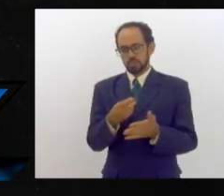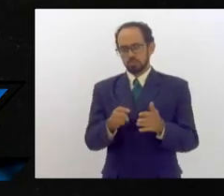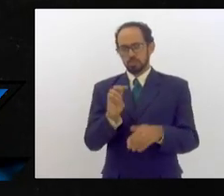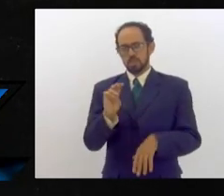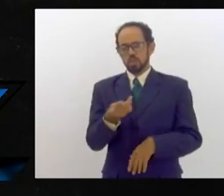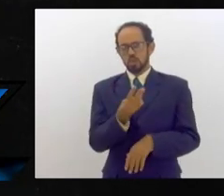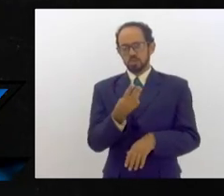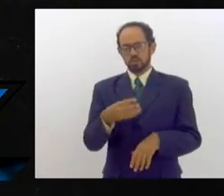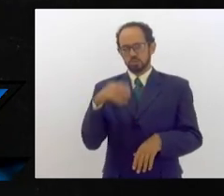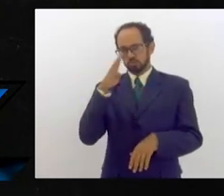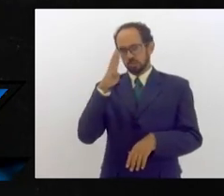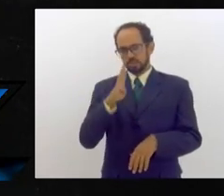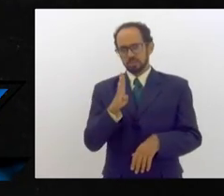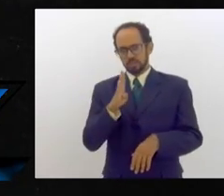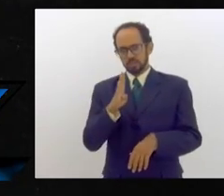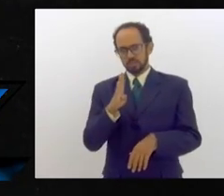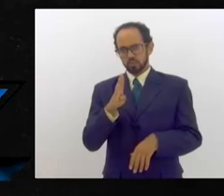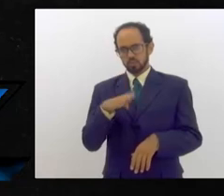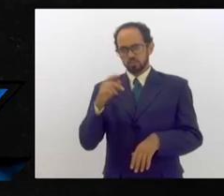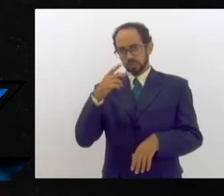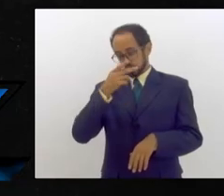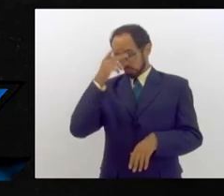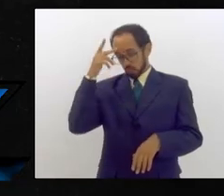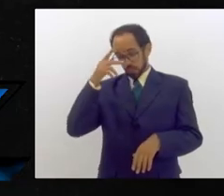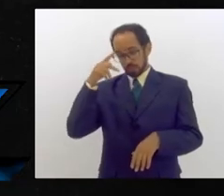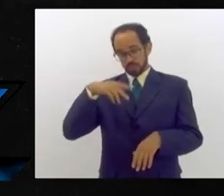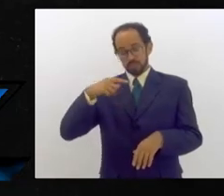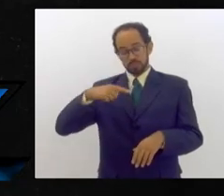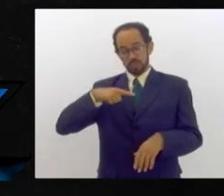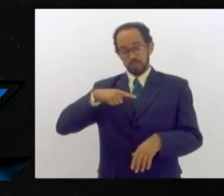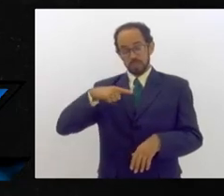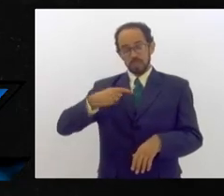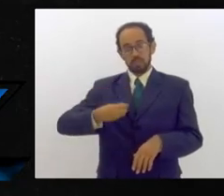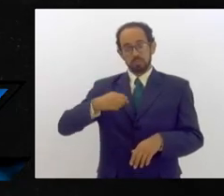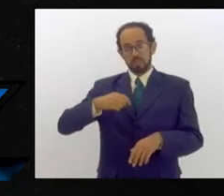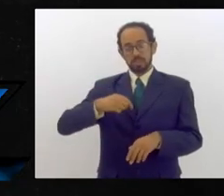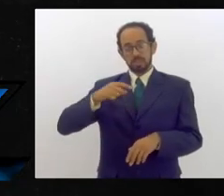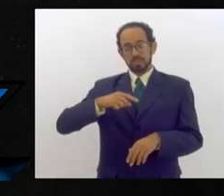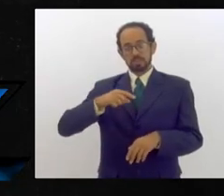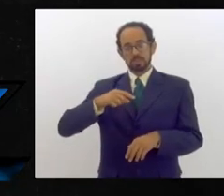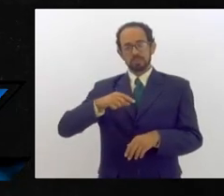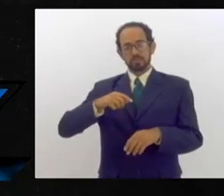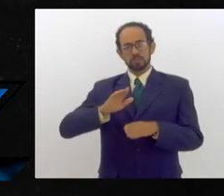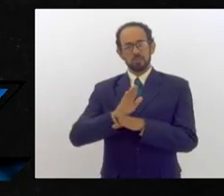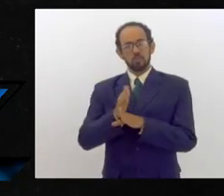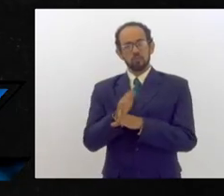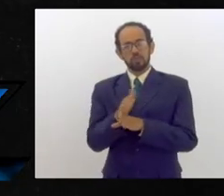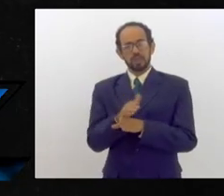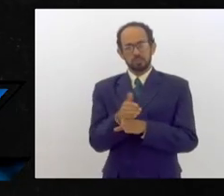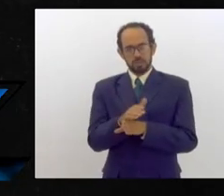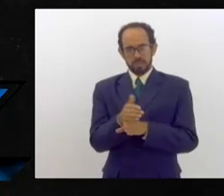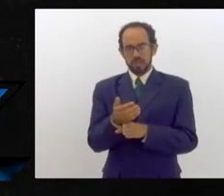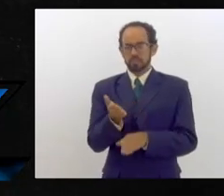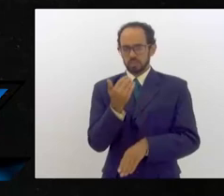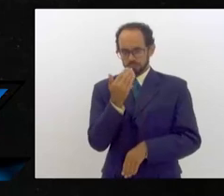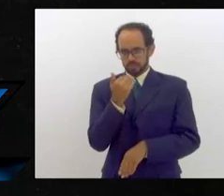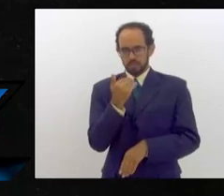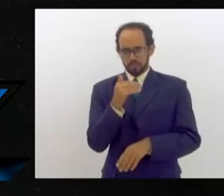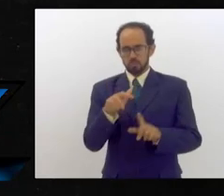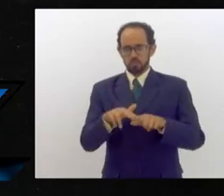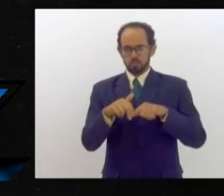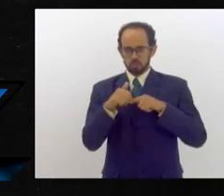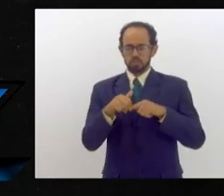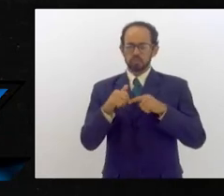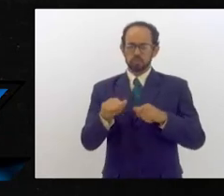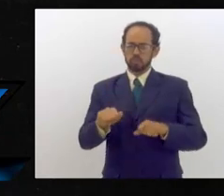e brasileiras hoje que vivem numa situação de insegurança alimentar portanto eu quero aqui Celebrar